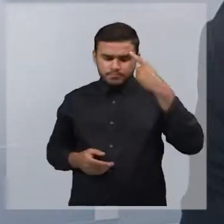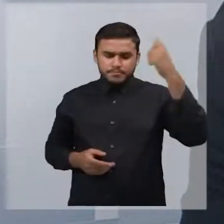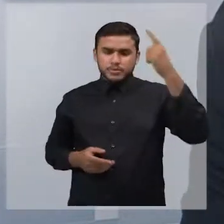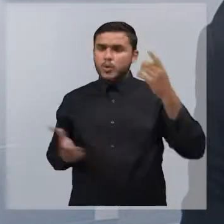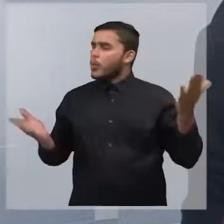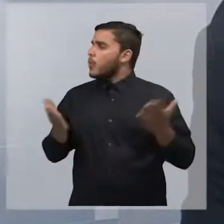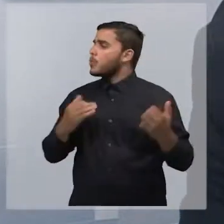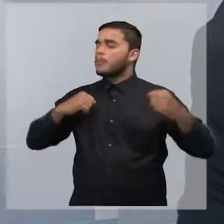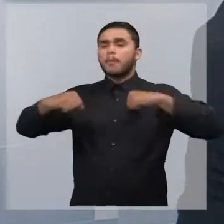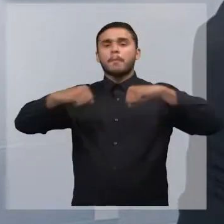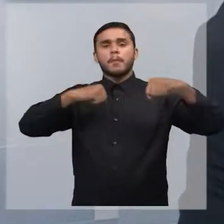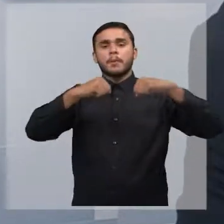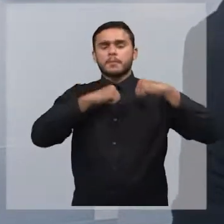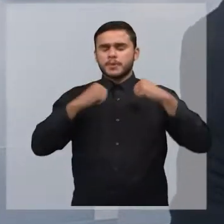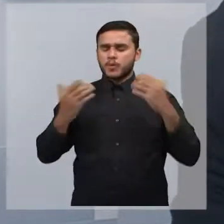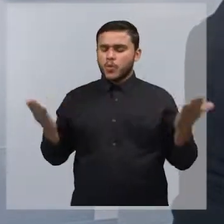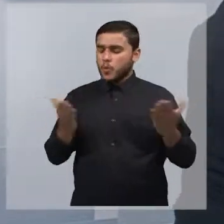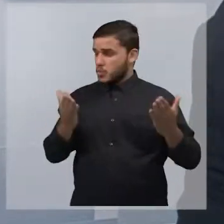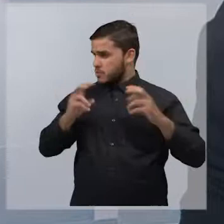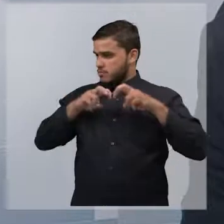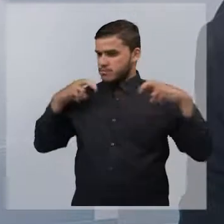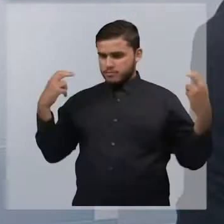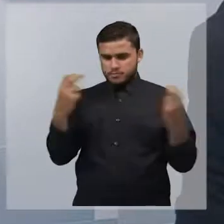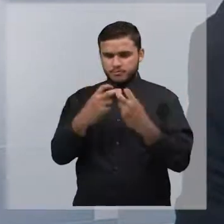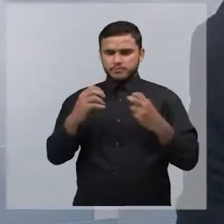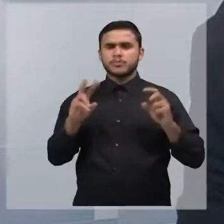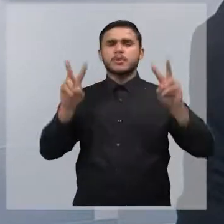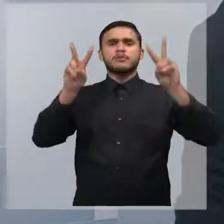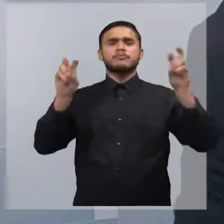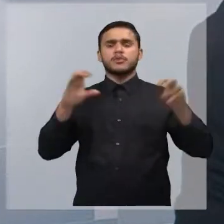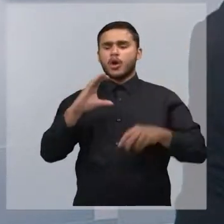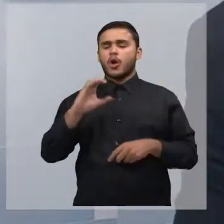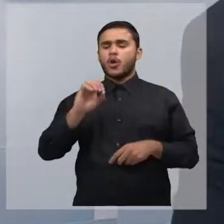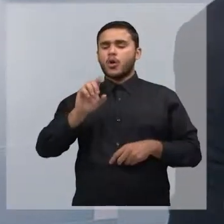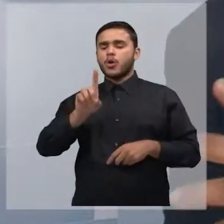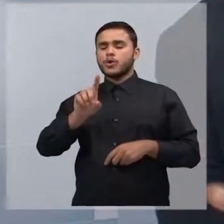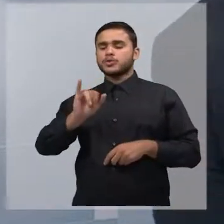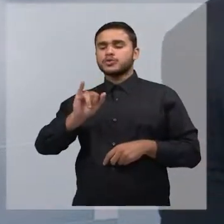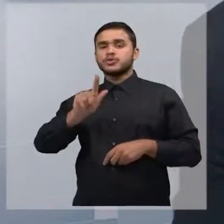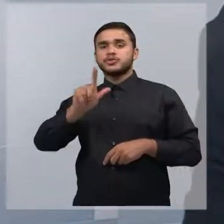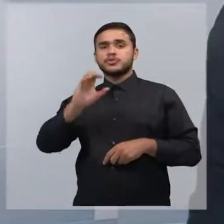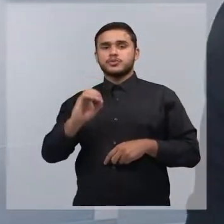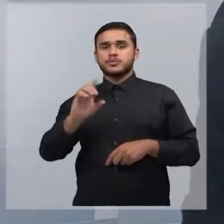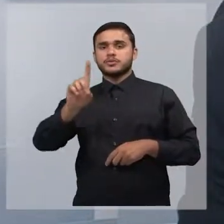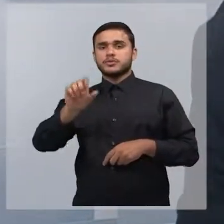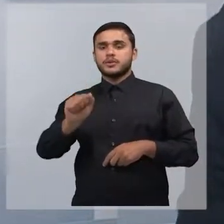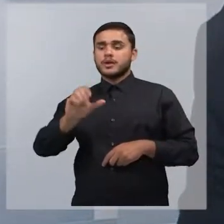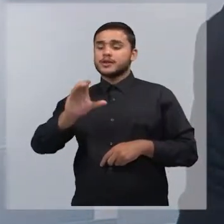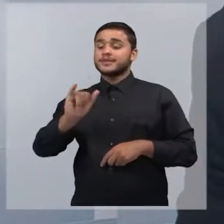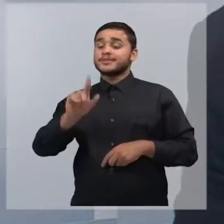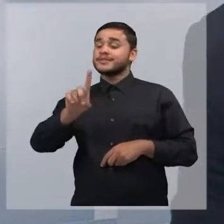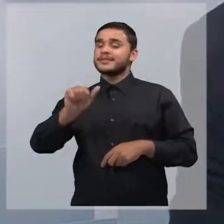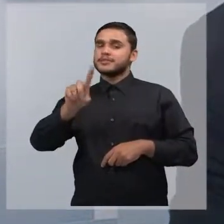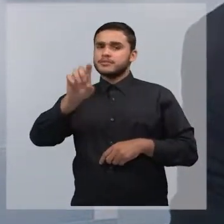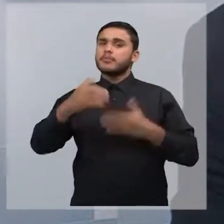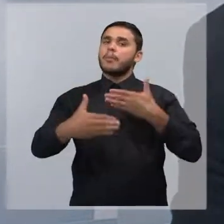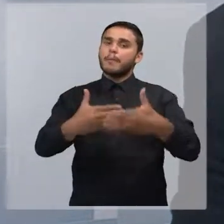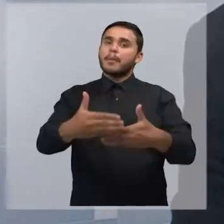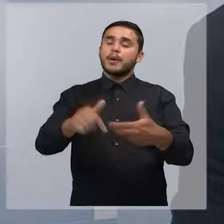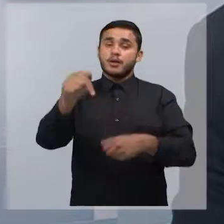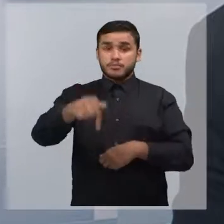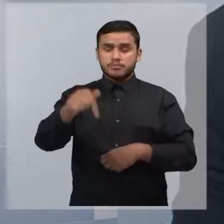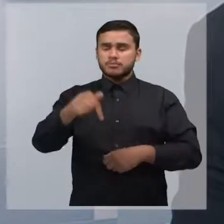agora e veio, ainda hoje a gente debateu um pouco, que justamente no debate do Código da Cidade, que está em andamento,